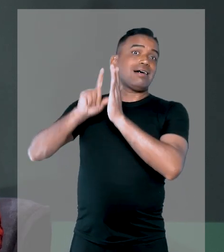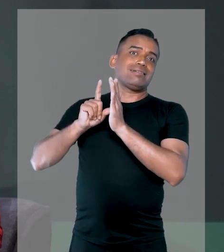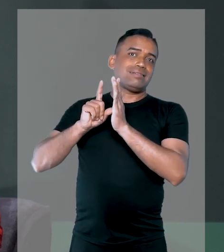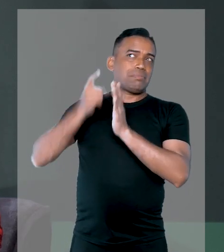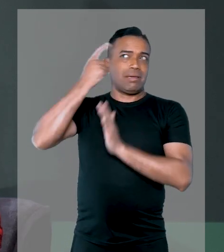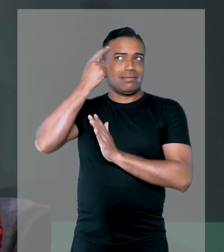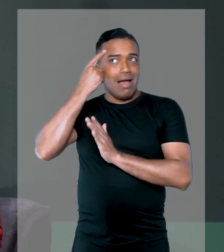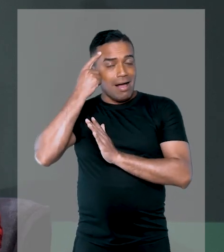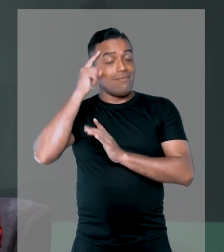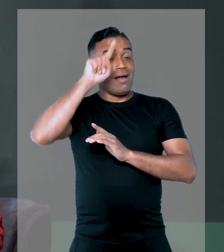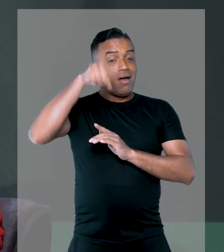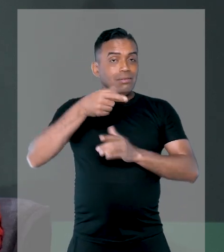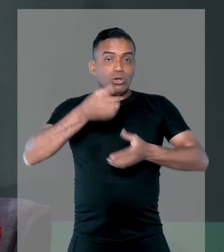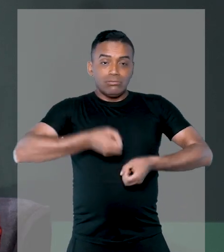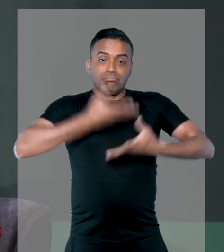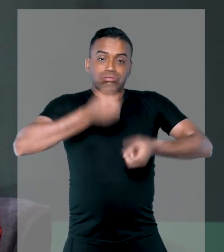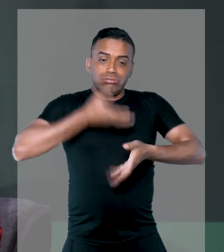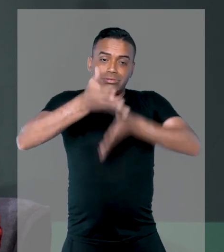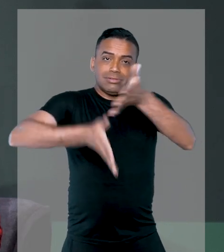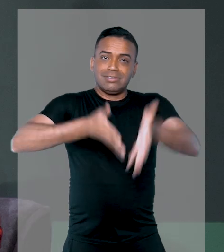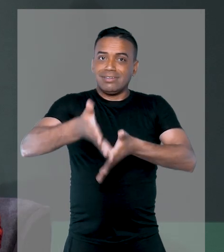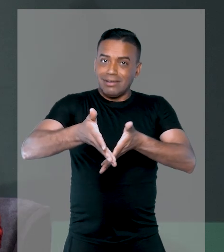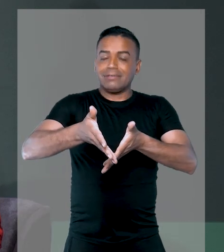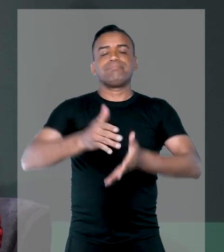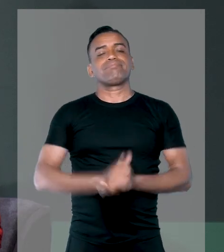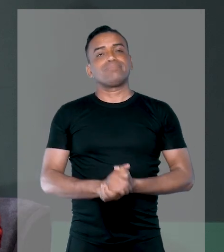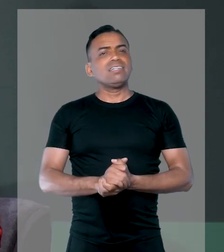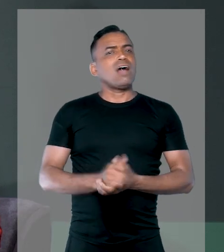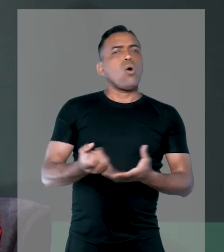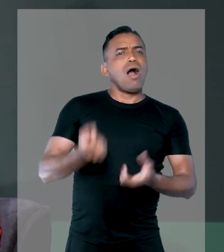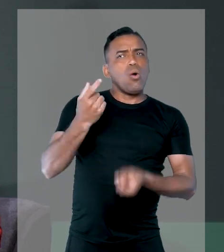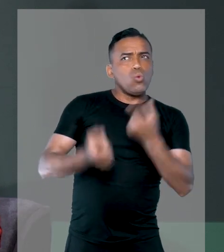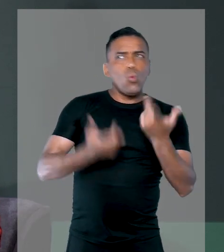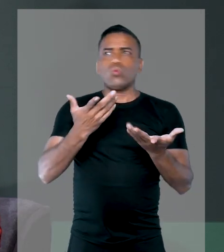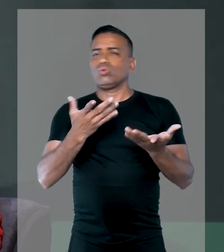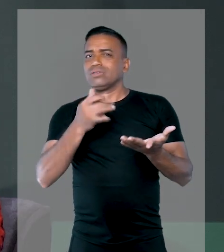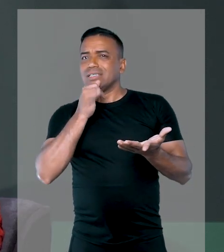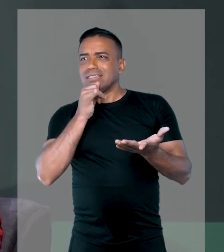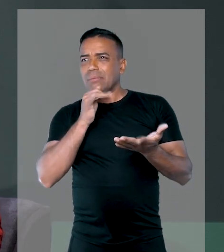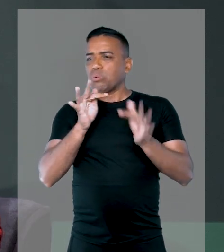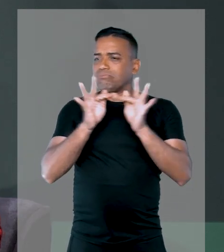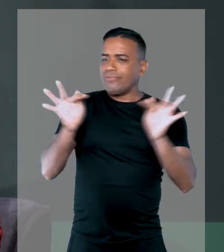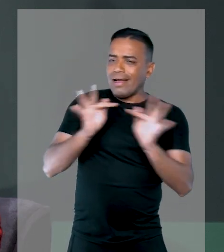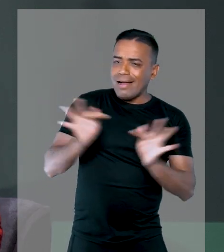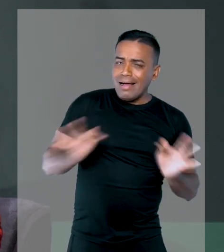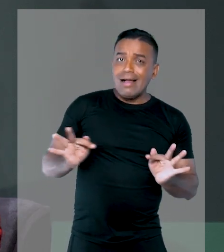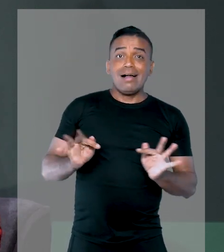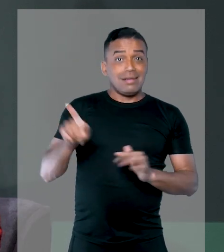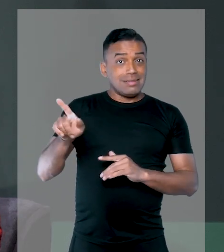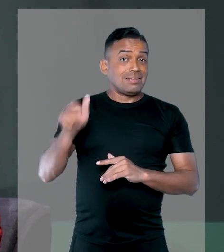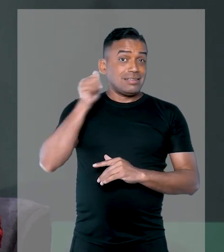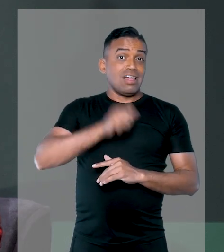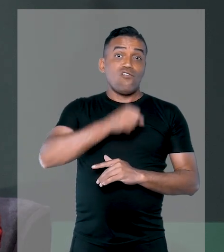falar, ela parava, pensava e depois dizia. E tiveram alguns termos que a minha avó